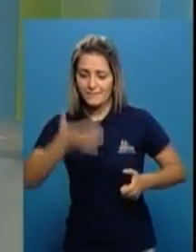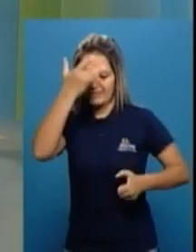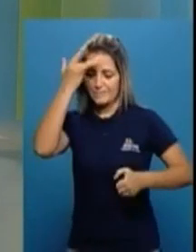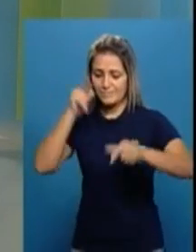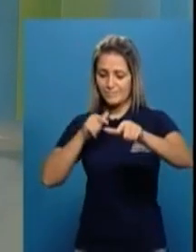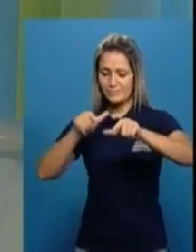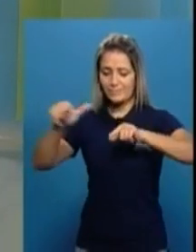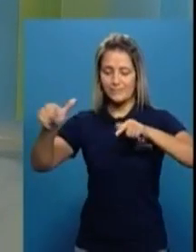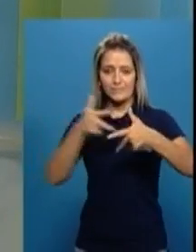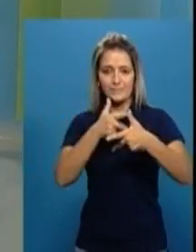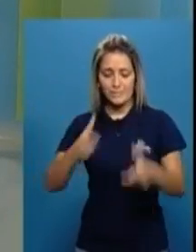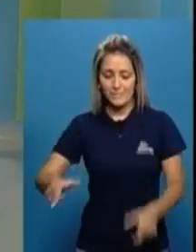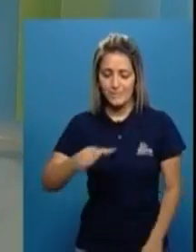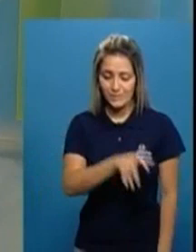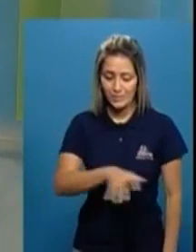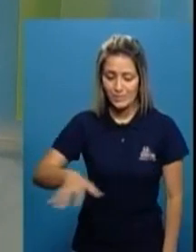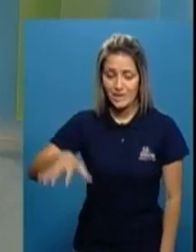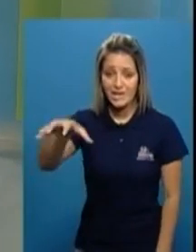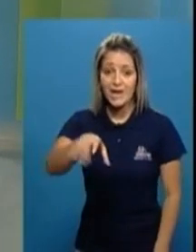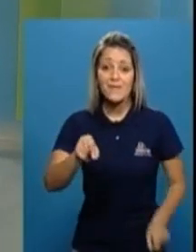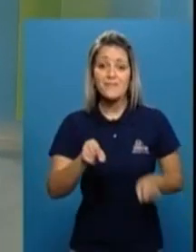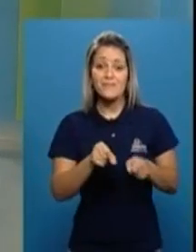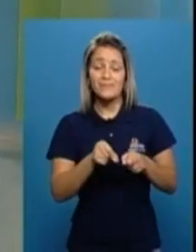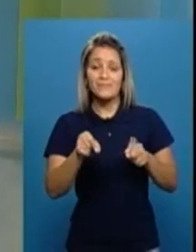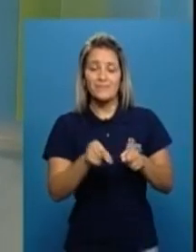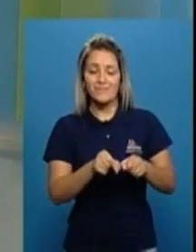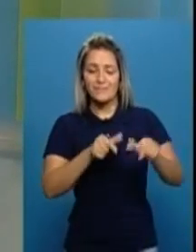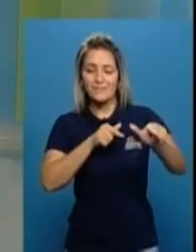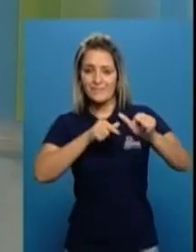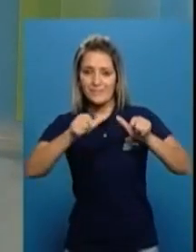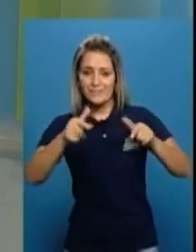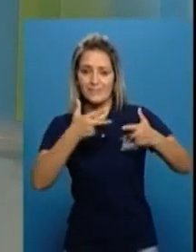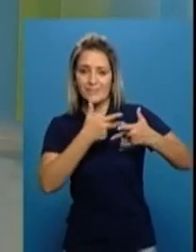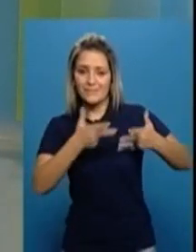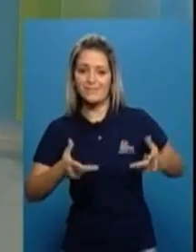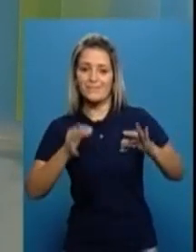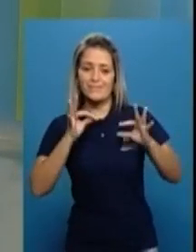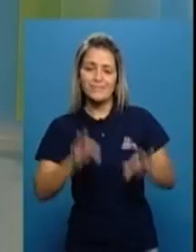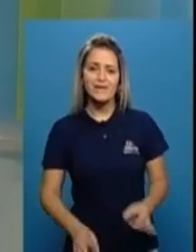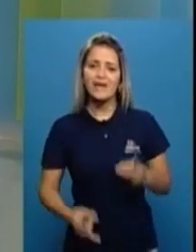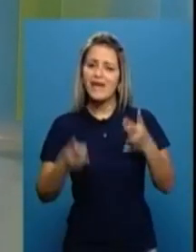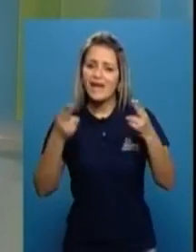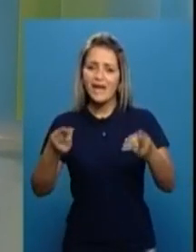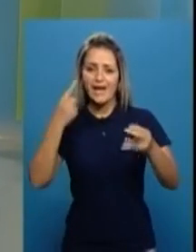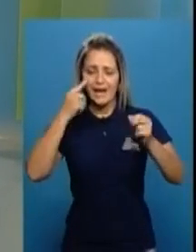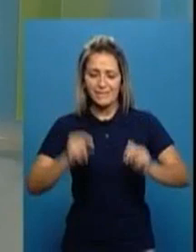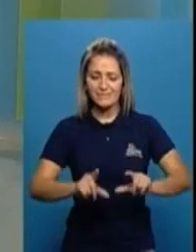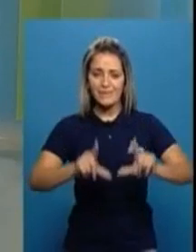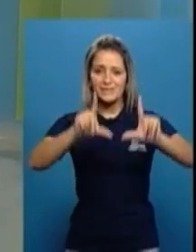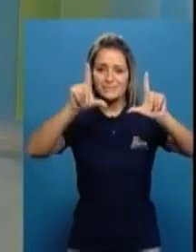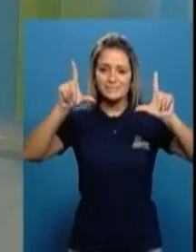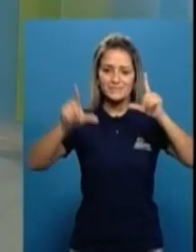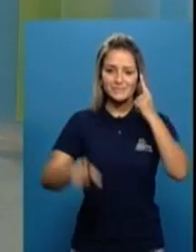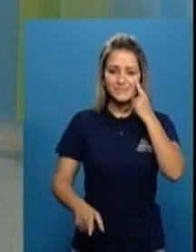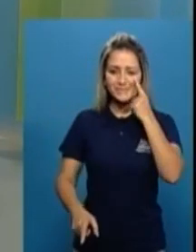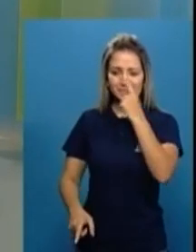profissionais necessários para efetuar o trabalho, como nós vemos aqui no nosso